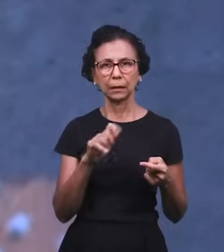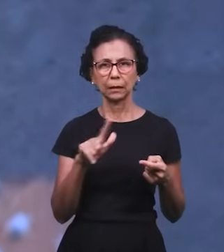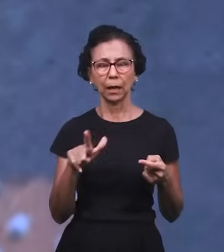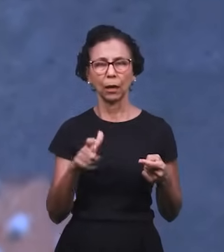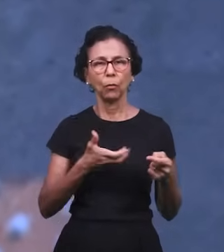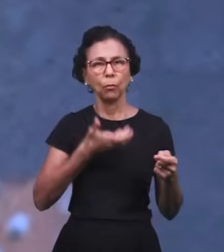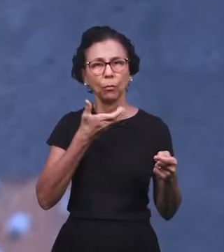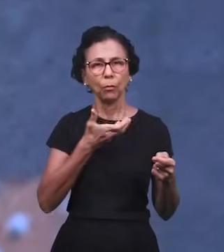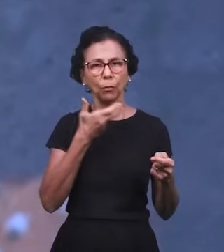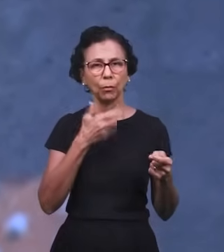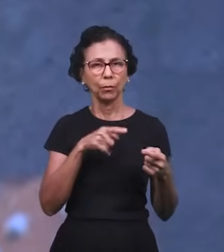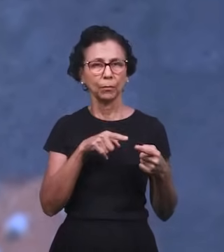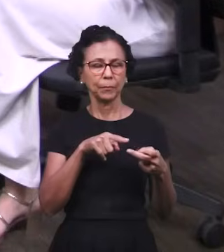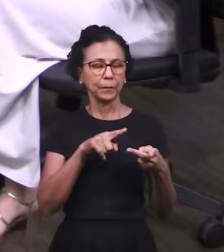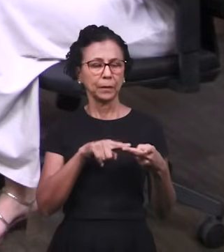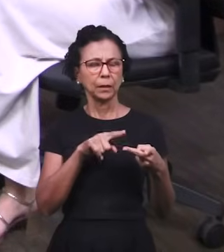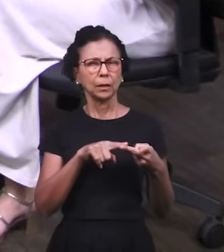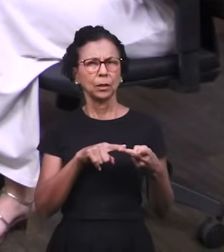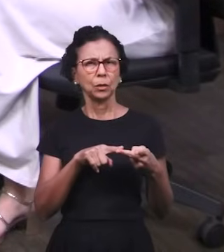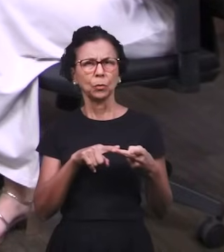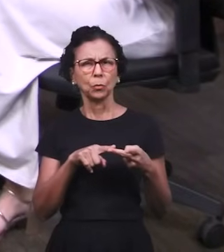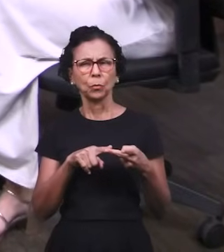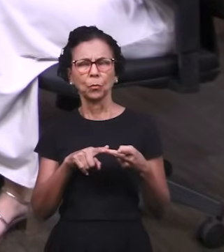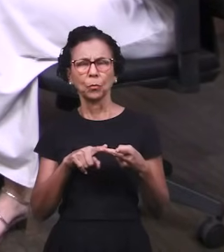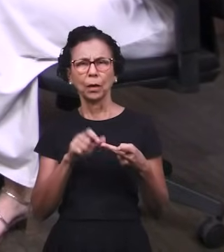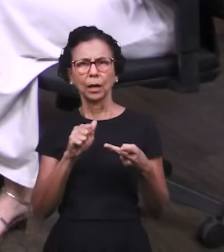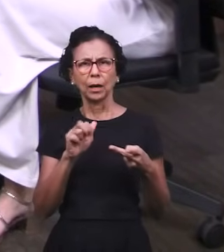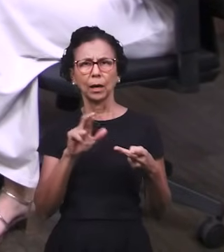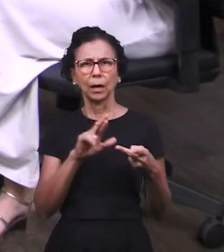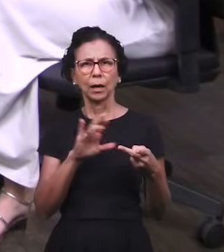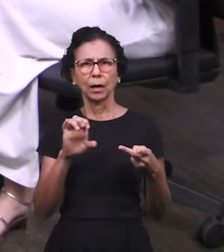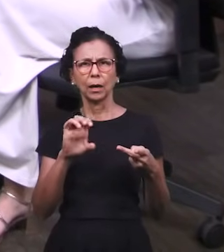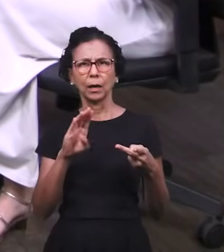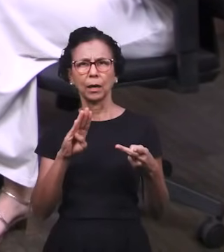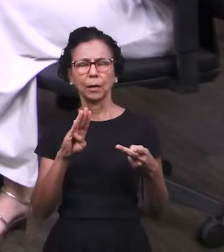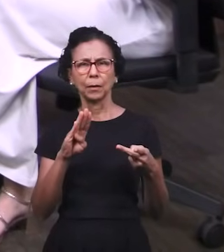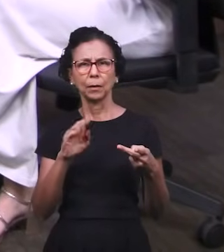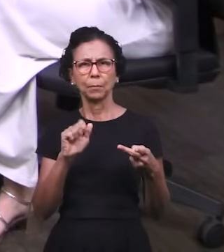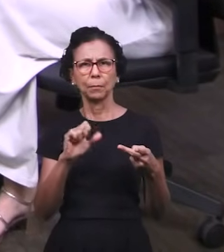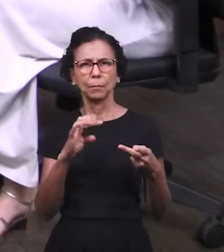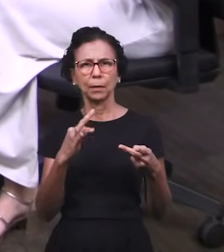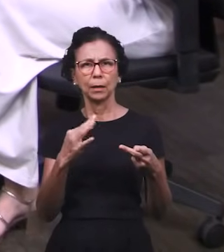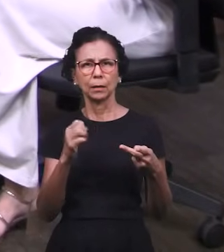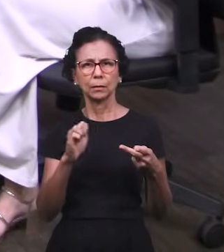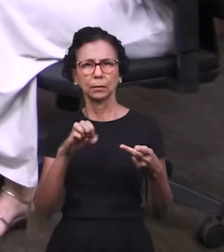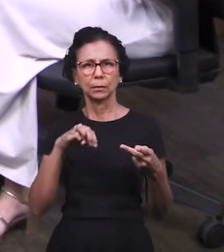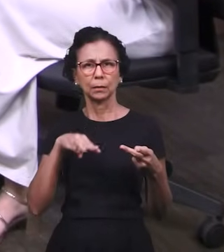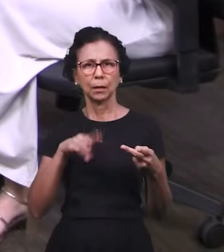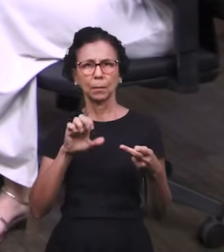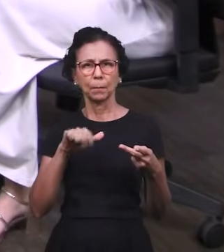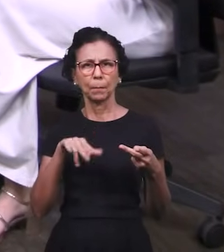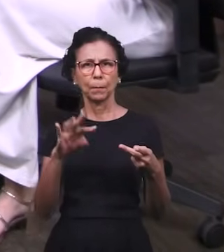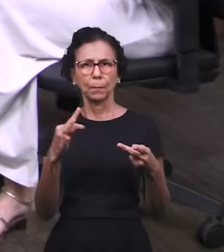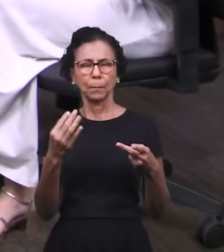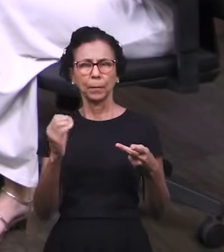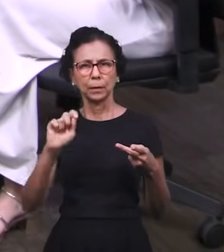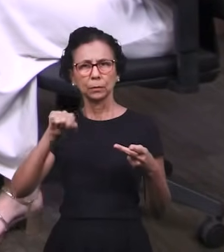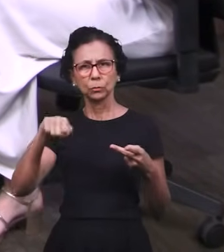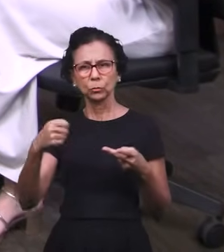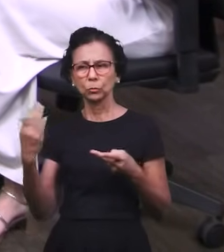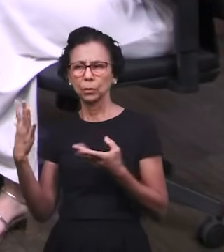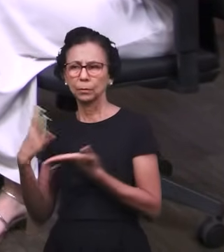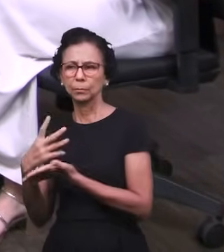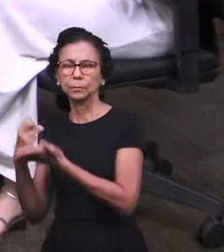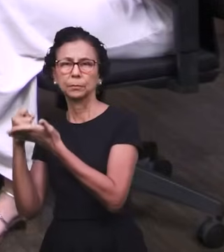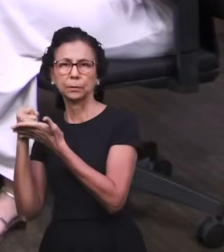arrebatamento? Como é que funciona isso? Eu vou aproveitar e, de maneira genérica, como uma introdução,